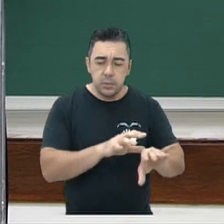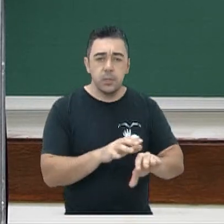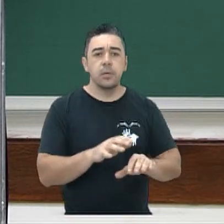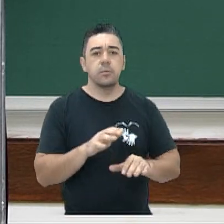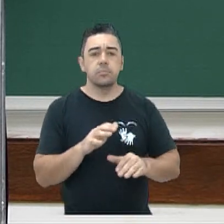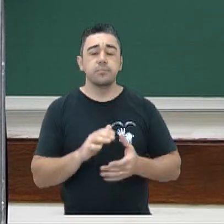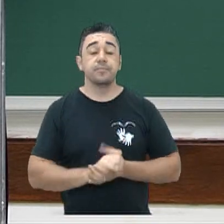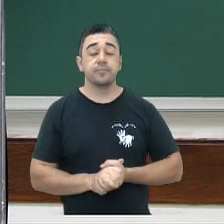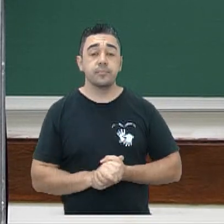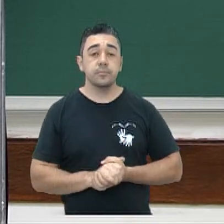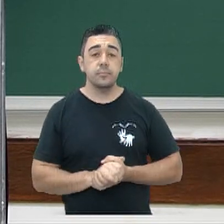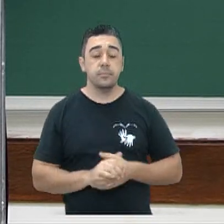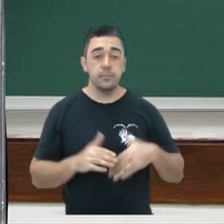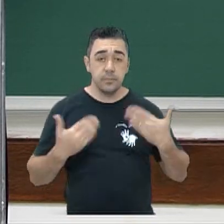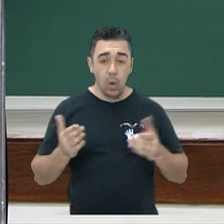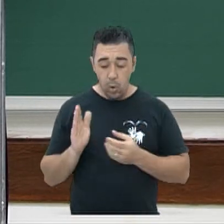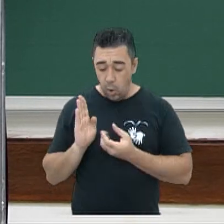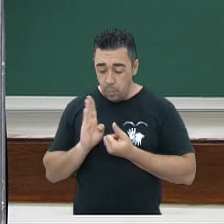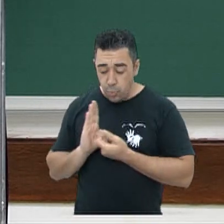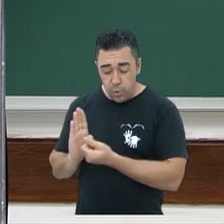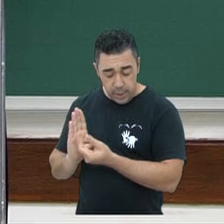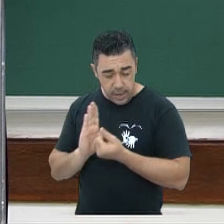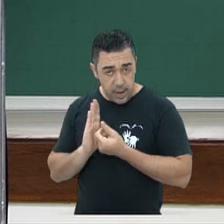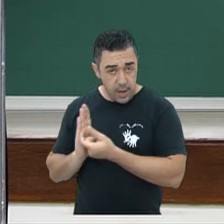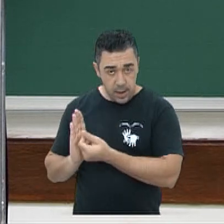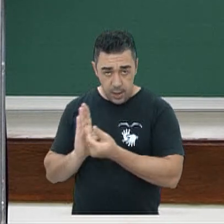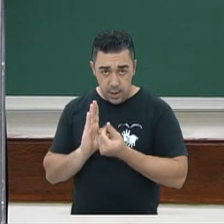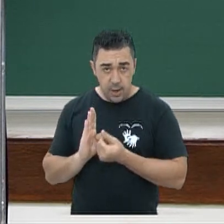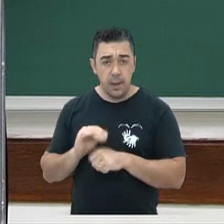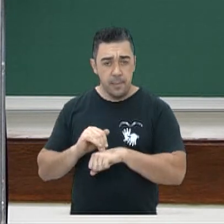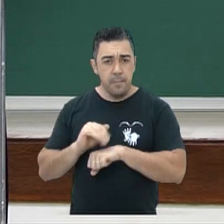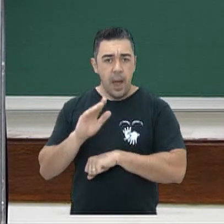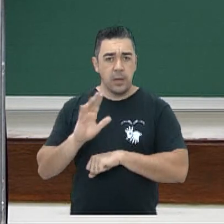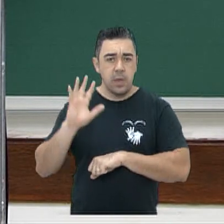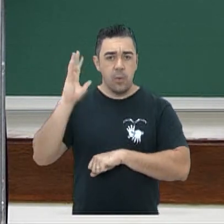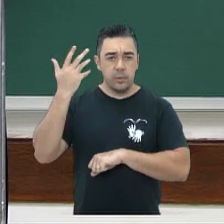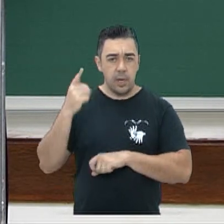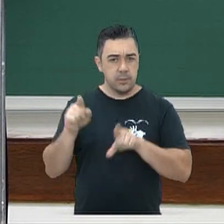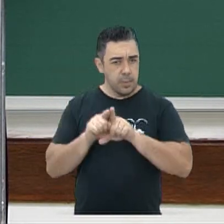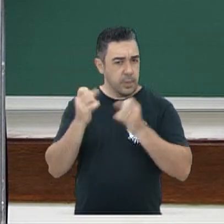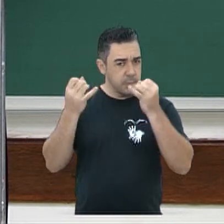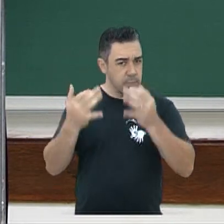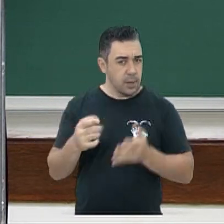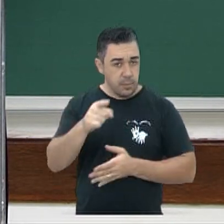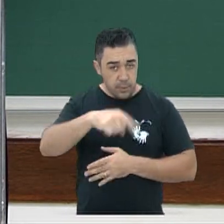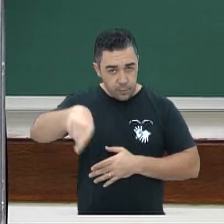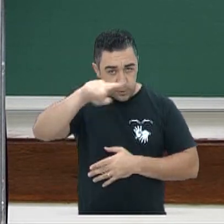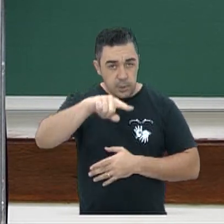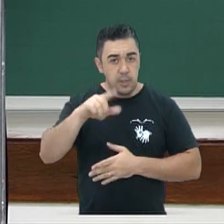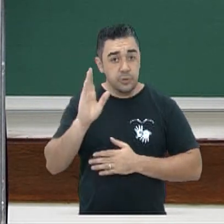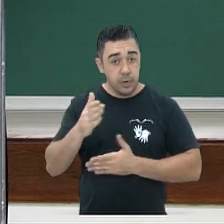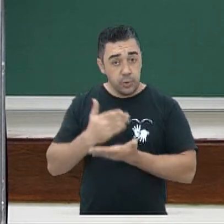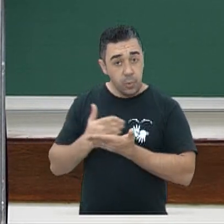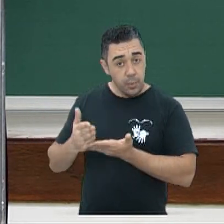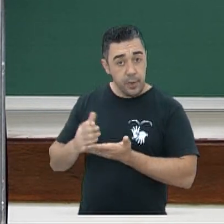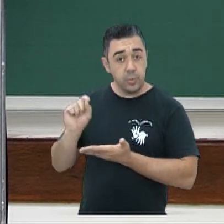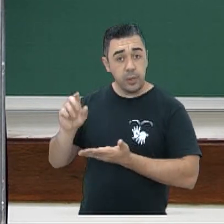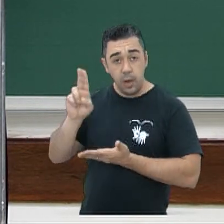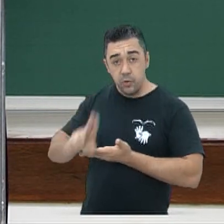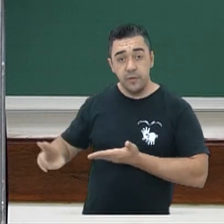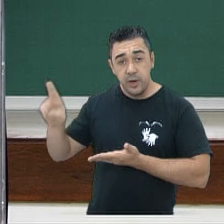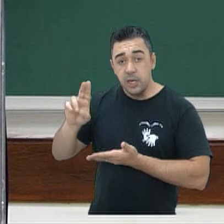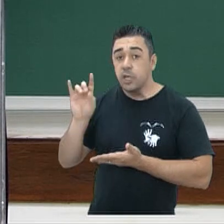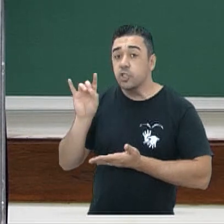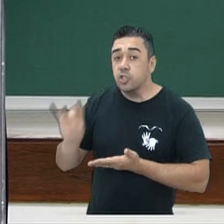tá? Então aqui os burgueses vão se tornar mais aparentes, que eu também já falei para vocês, né? No princípio as universidades eram